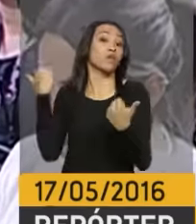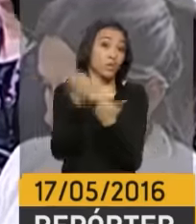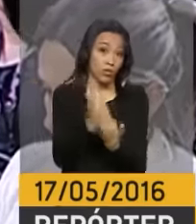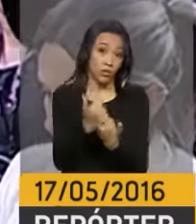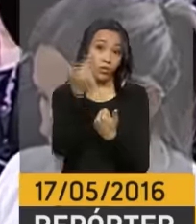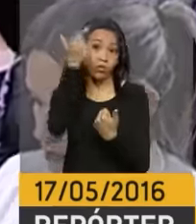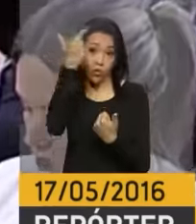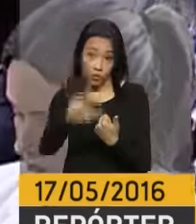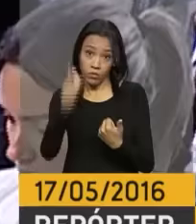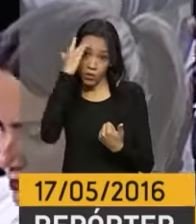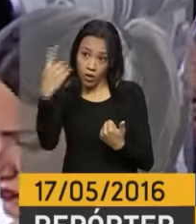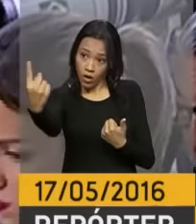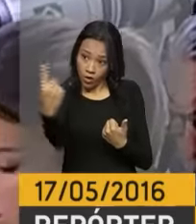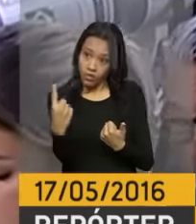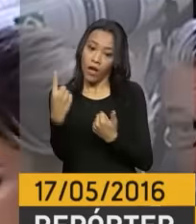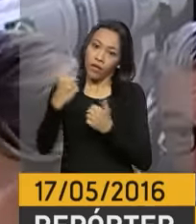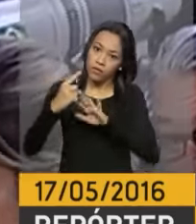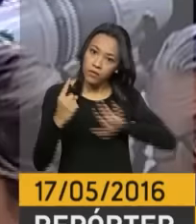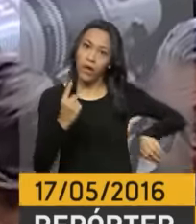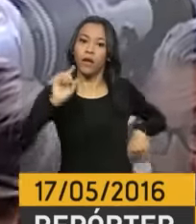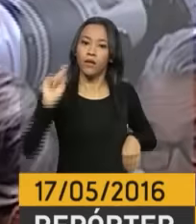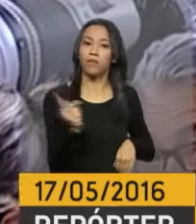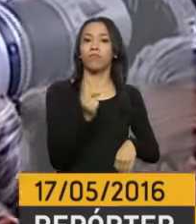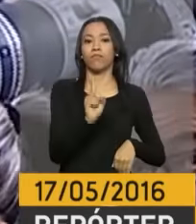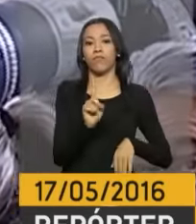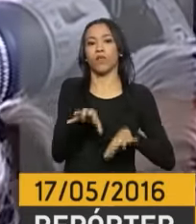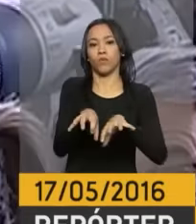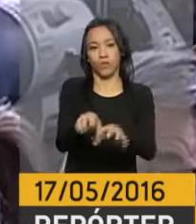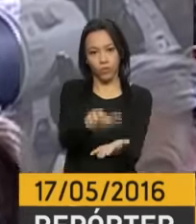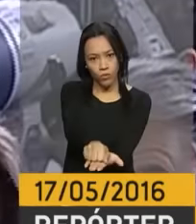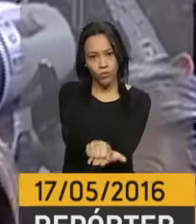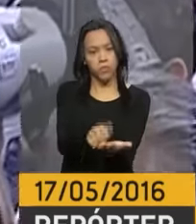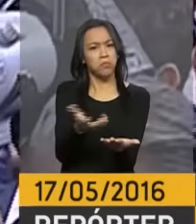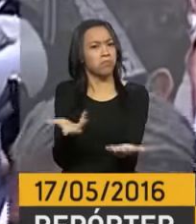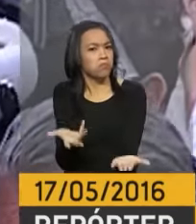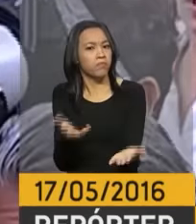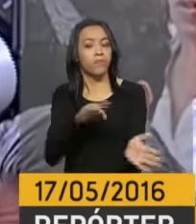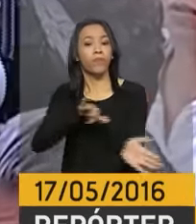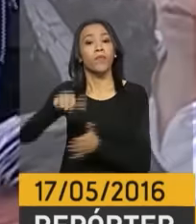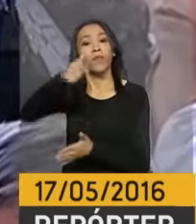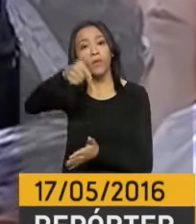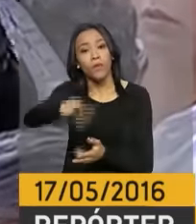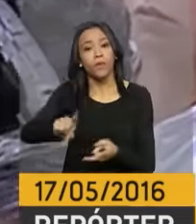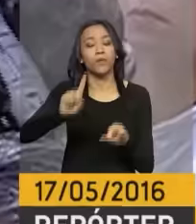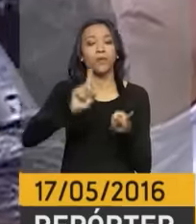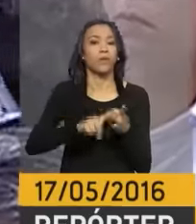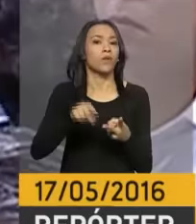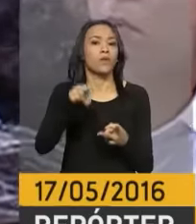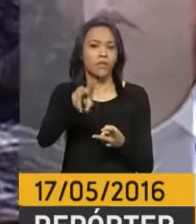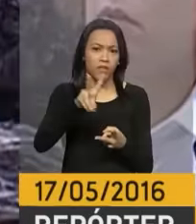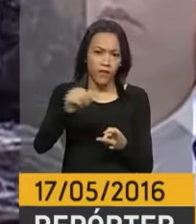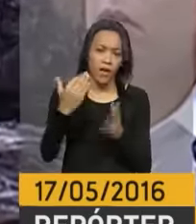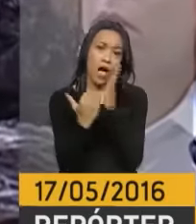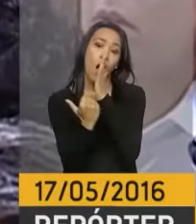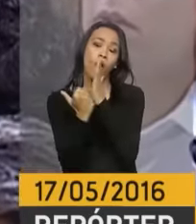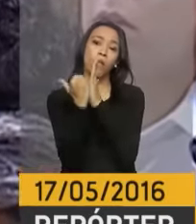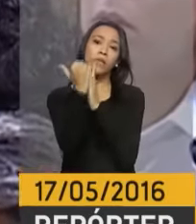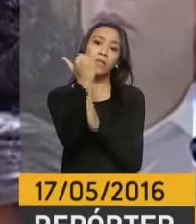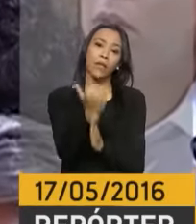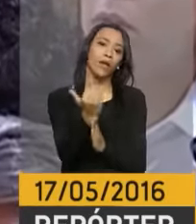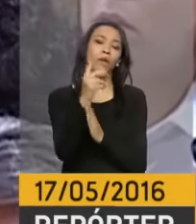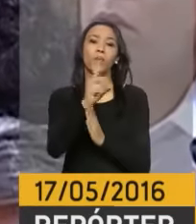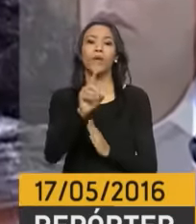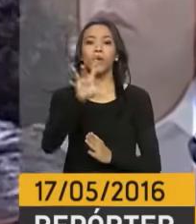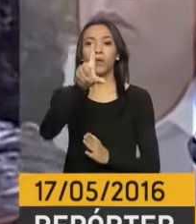perguntar se você já tem alguma definição a respeito de aumentar o déficit previsto para esse ano